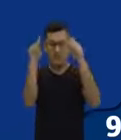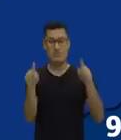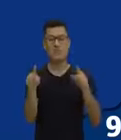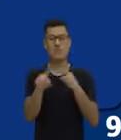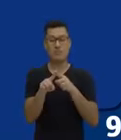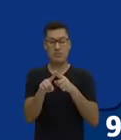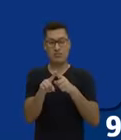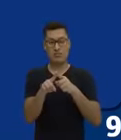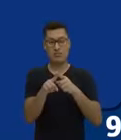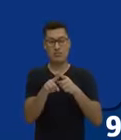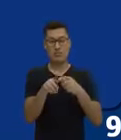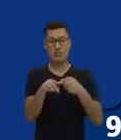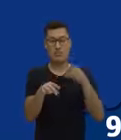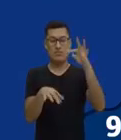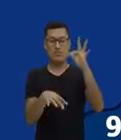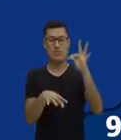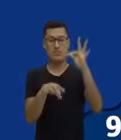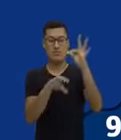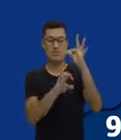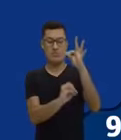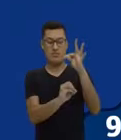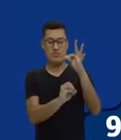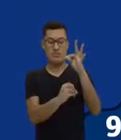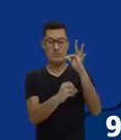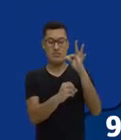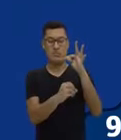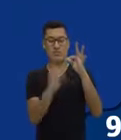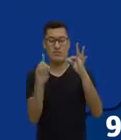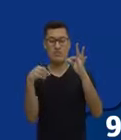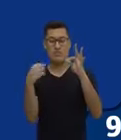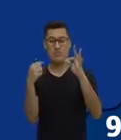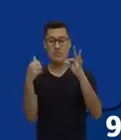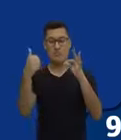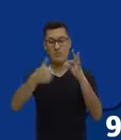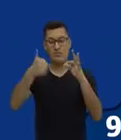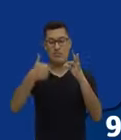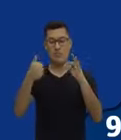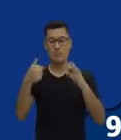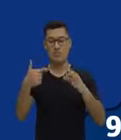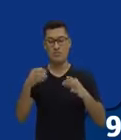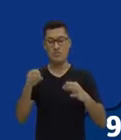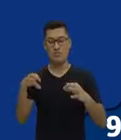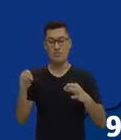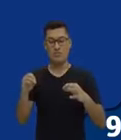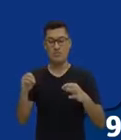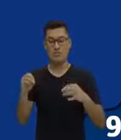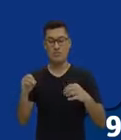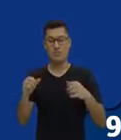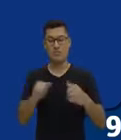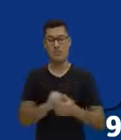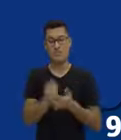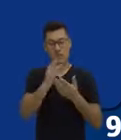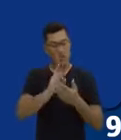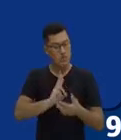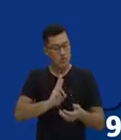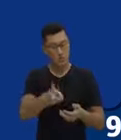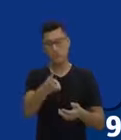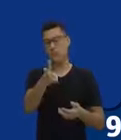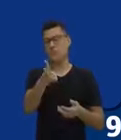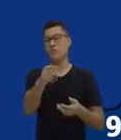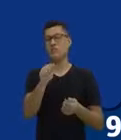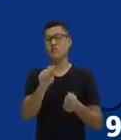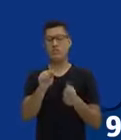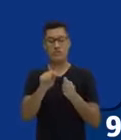né? O ponto inicial, que é o zero, isso. É o 200. No primeiro ano é 600. No segundo ano, 1.800. No terceiro ano,